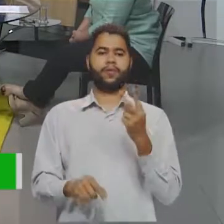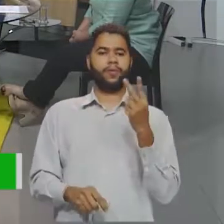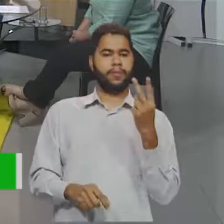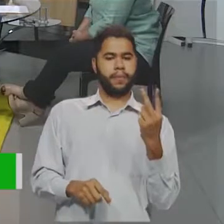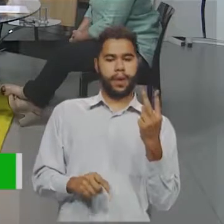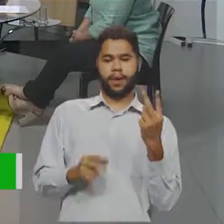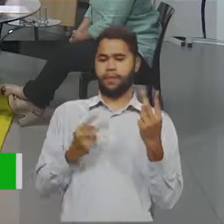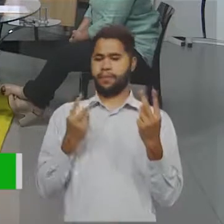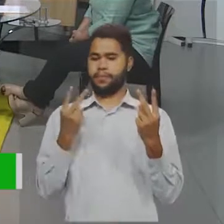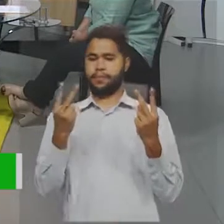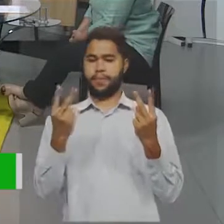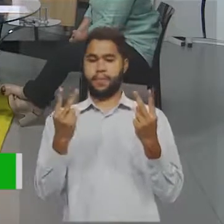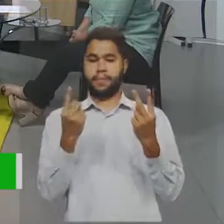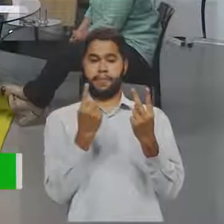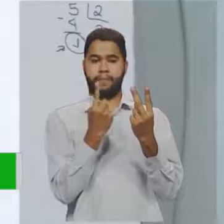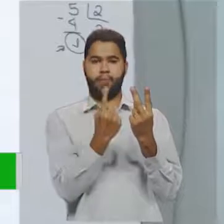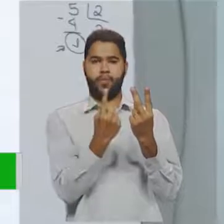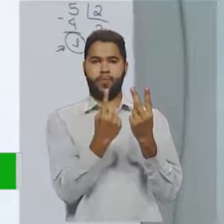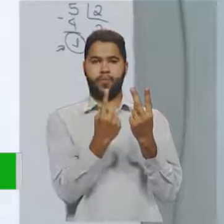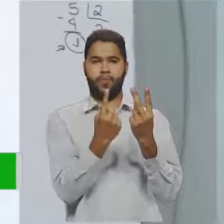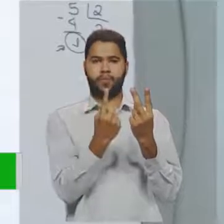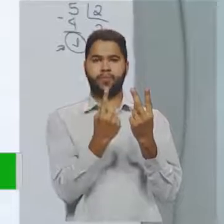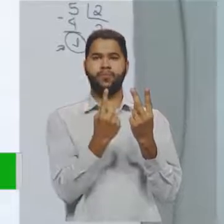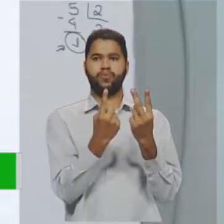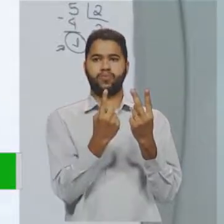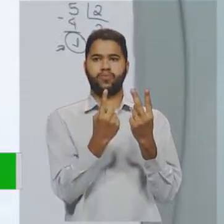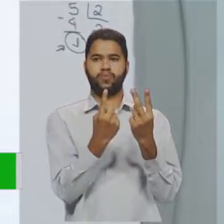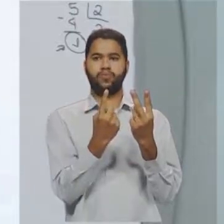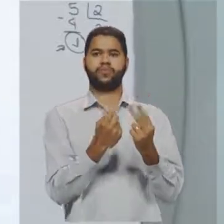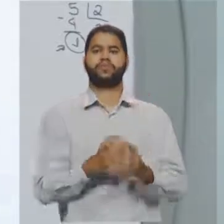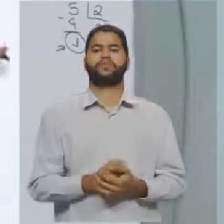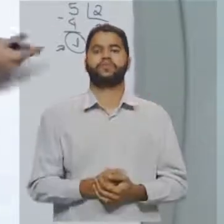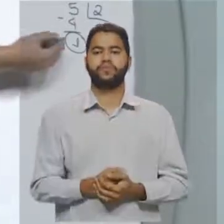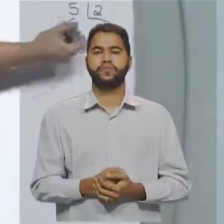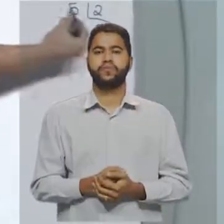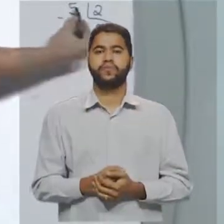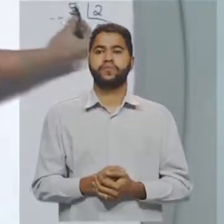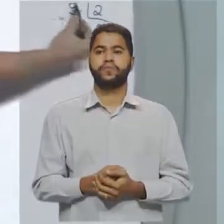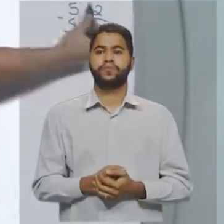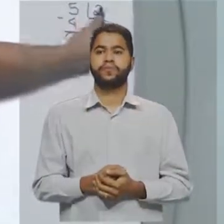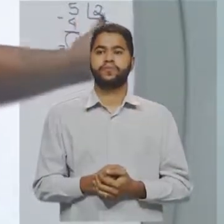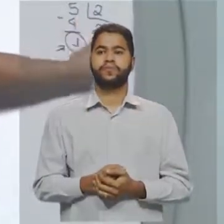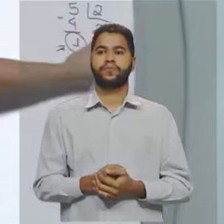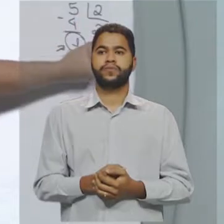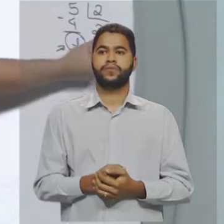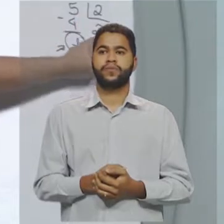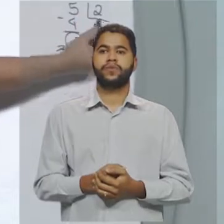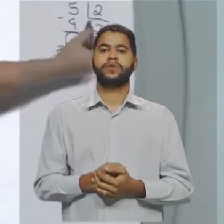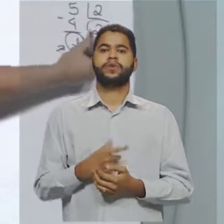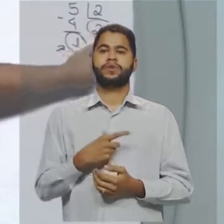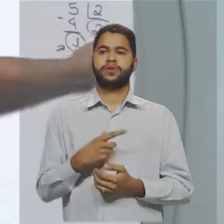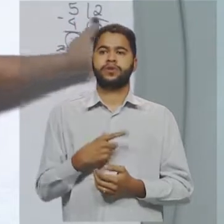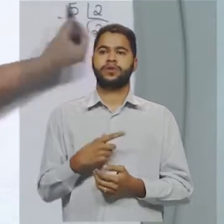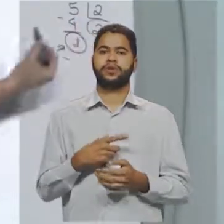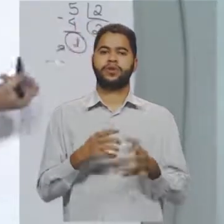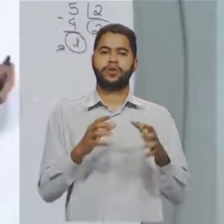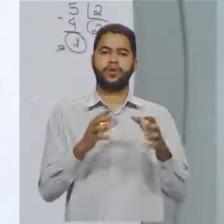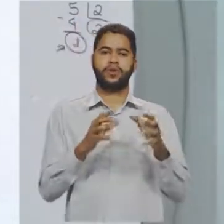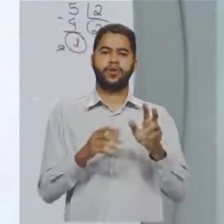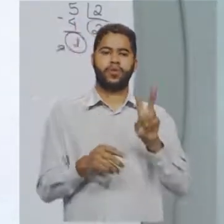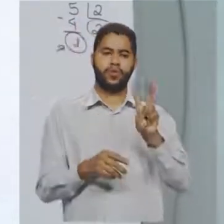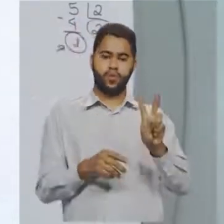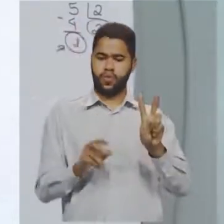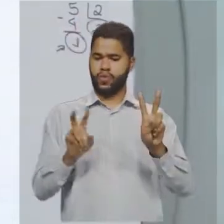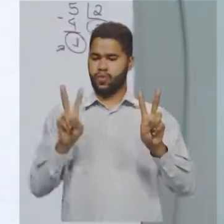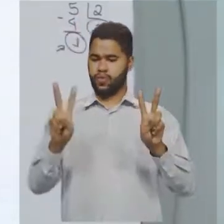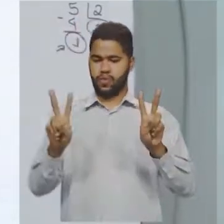indica que vai ter um elemento sobrando na posição central. Então, no caso, 5 dividido por 2 vai dar 2, então o agrupamento vão